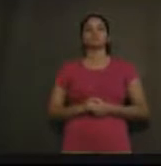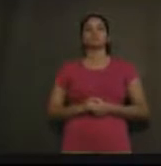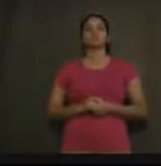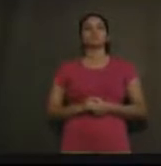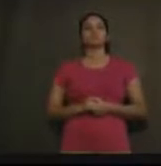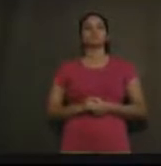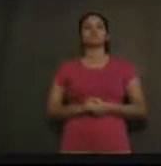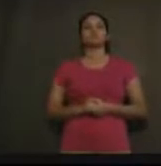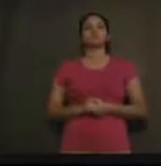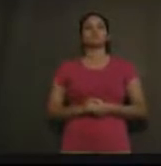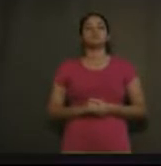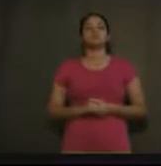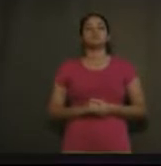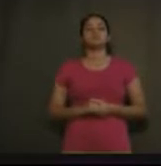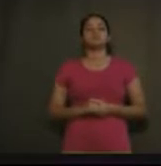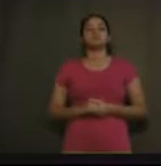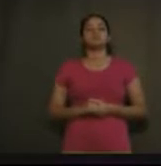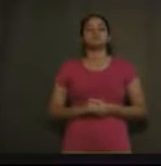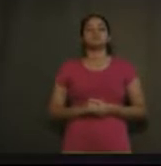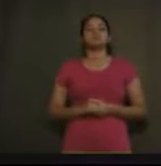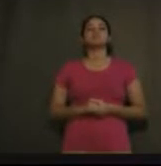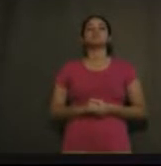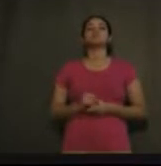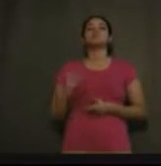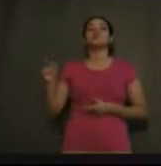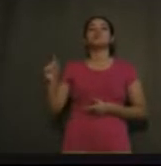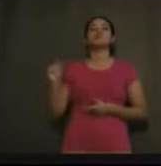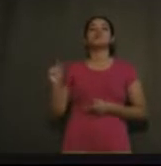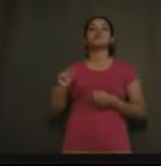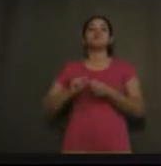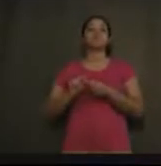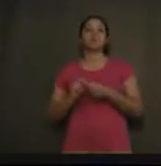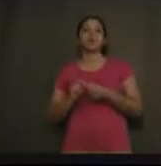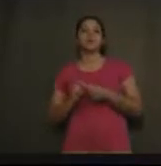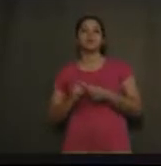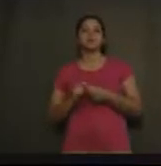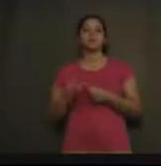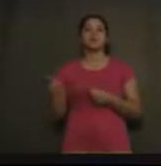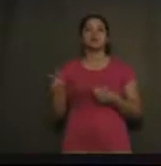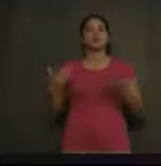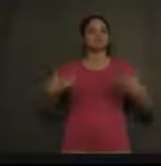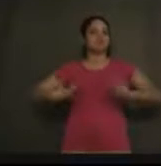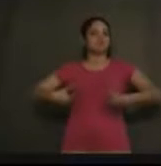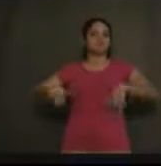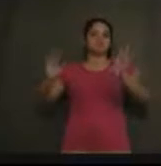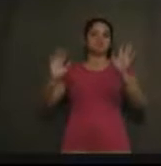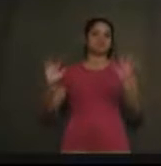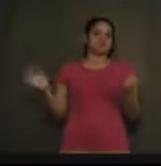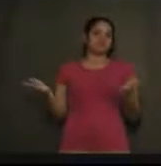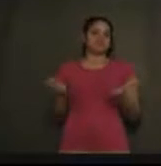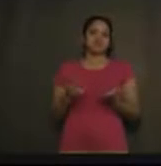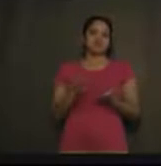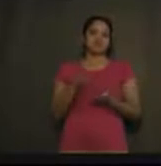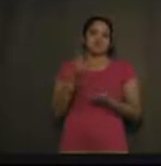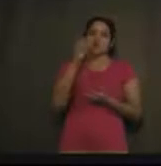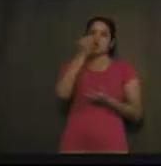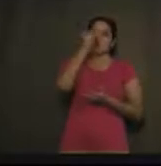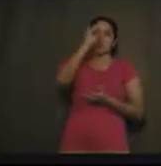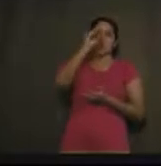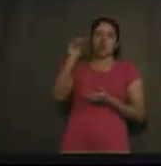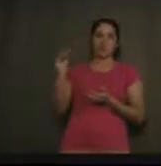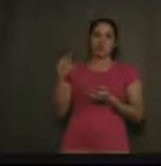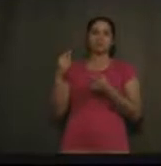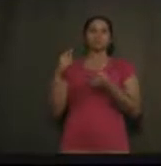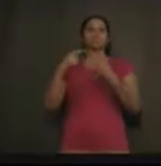O que o sueco fez foi um pouco empurrar a questão com a barriga. Quem tinha que escrever o relatório era o próprio